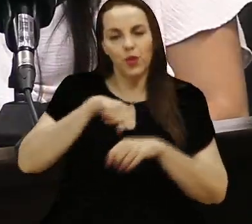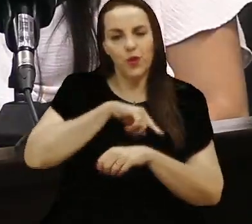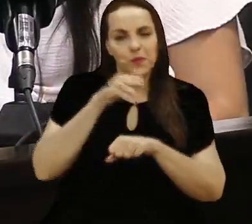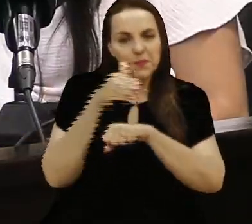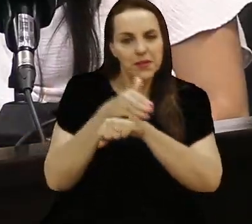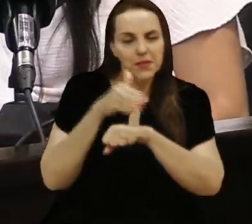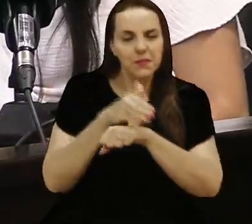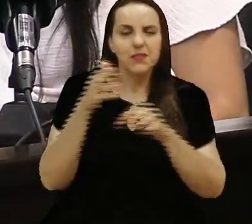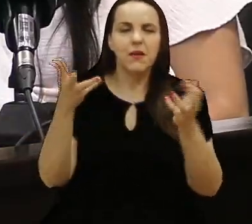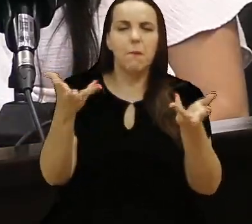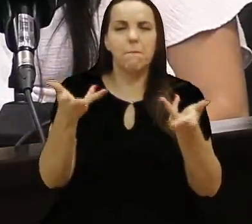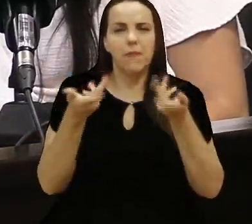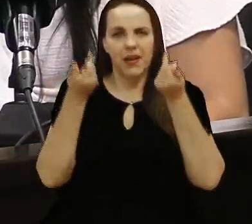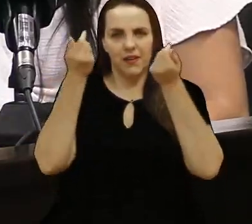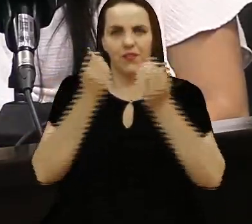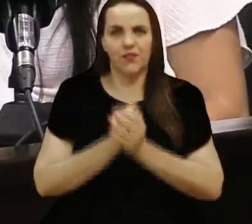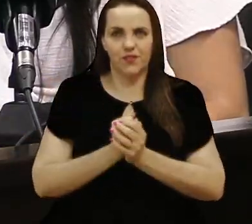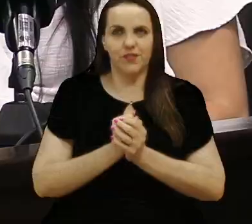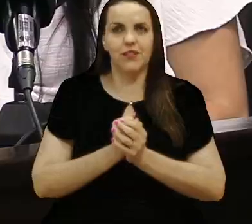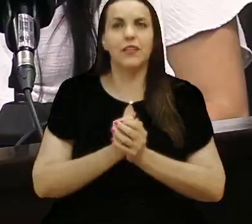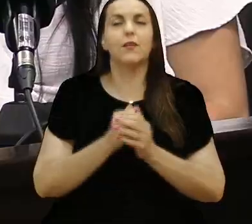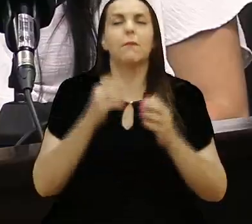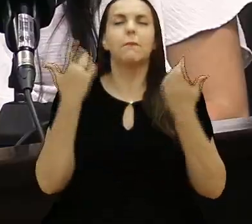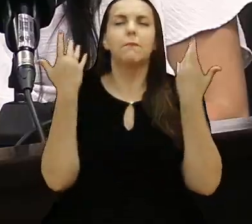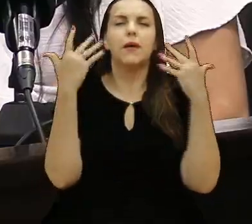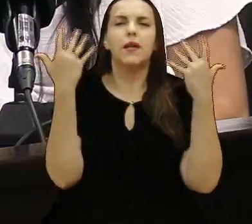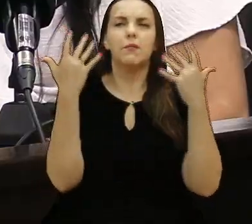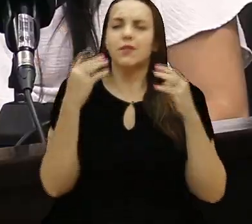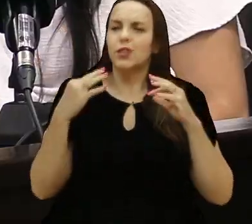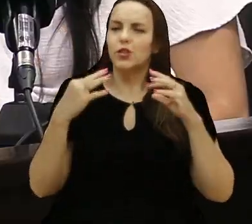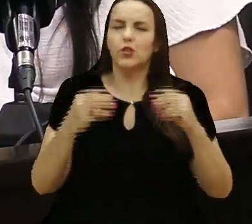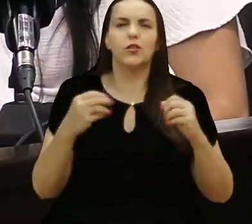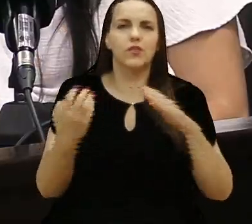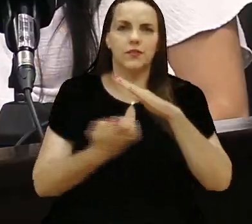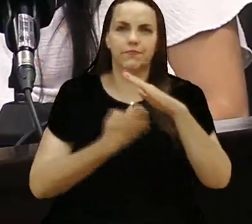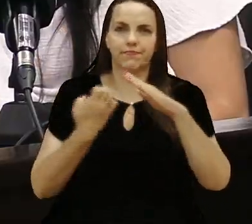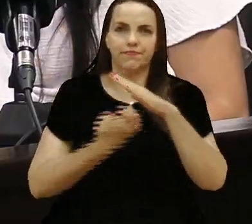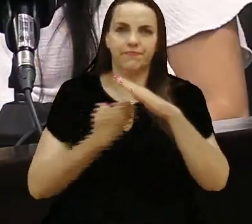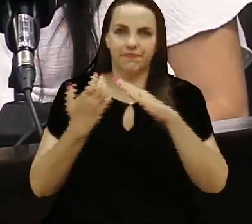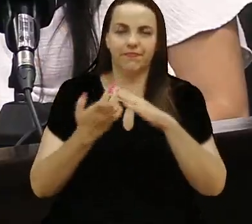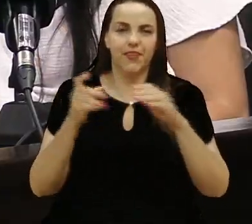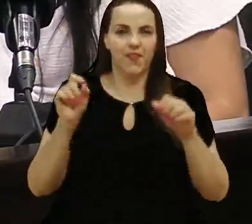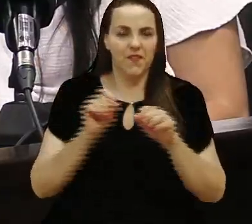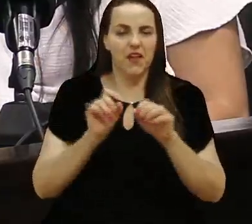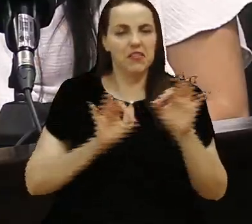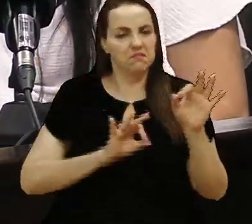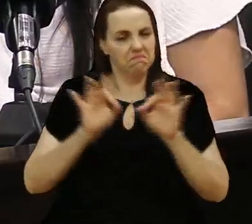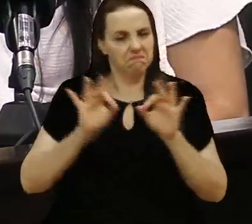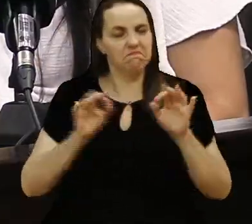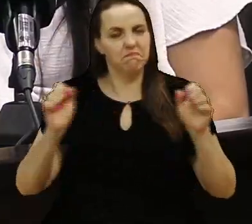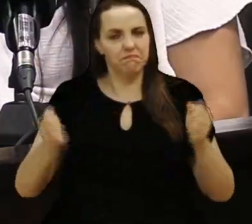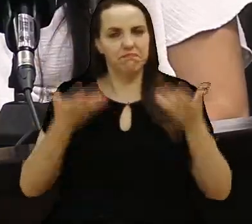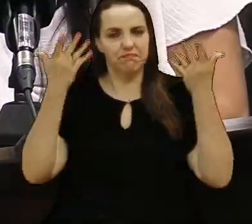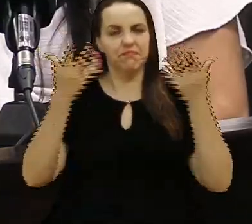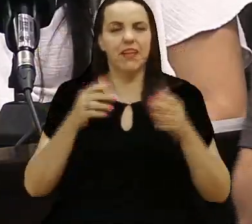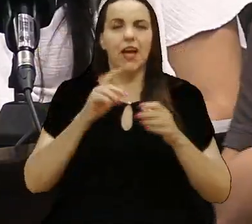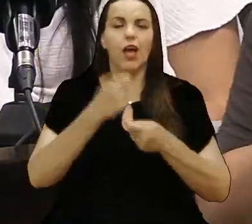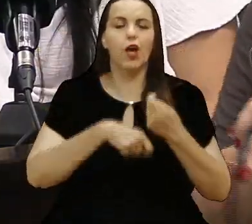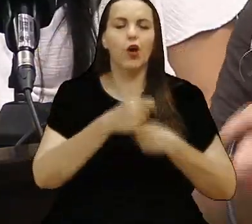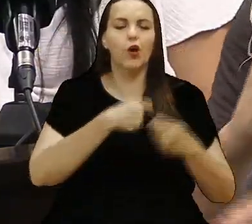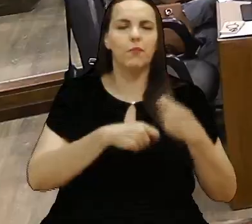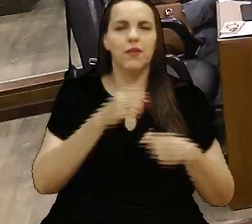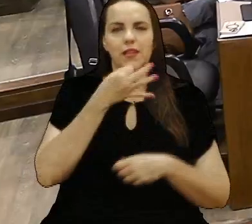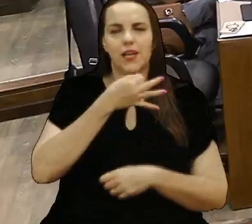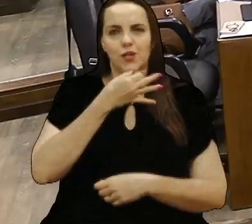estava maravilhoso. Então, parabenizar a todas essas empresas que fazem acontecer a economia de Caxias do Sul. Era isso, senhor presidente.